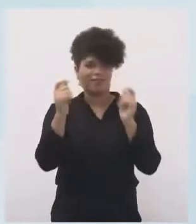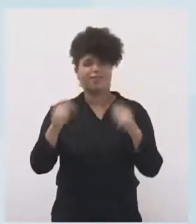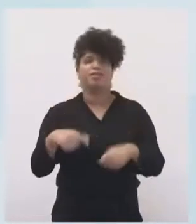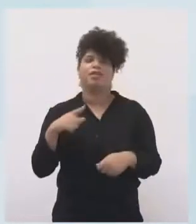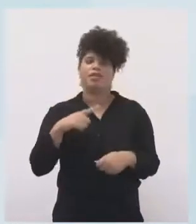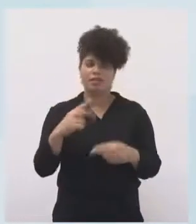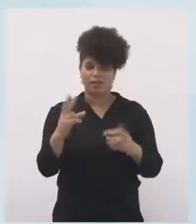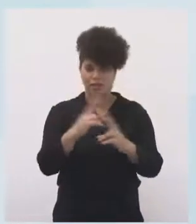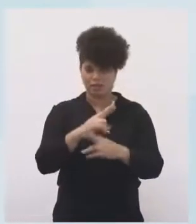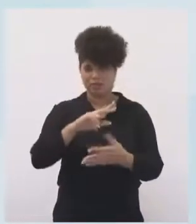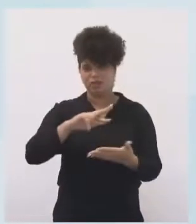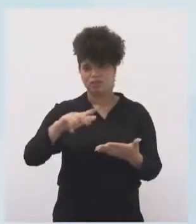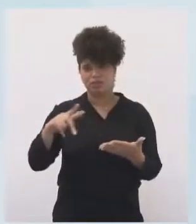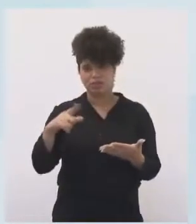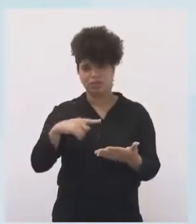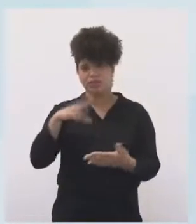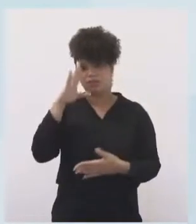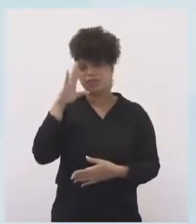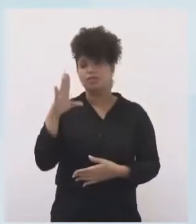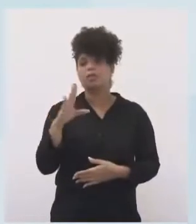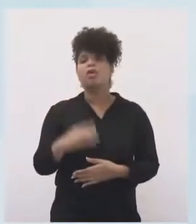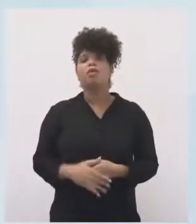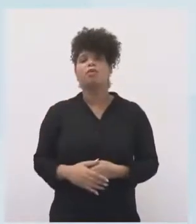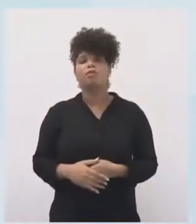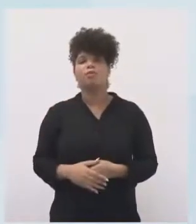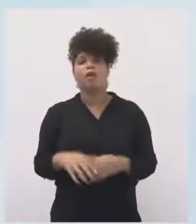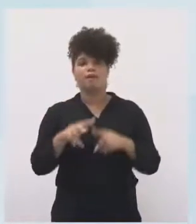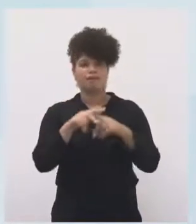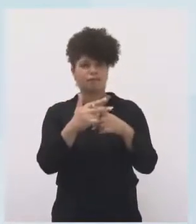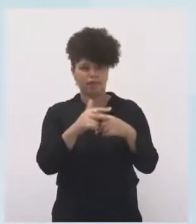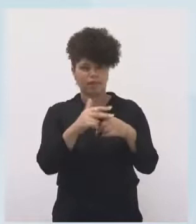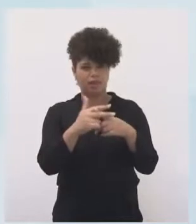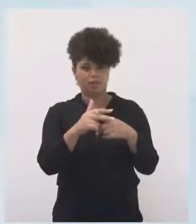com as principais ferramentas